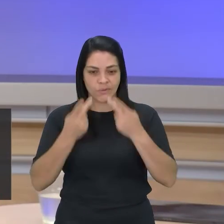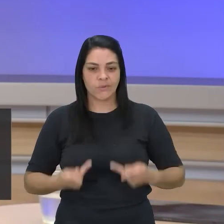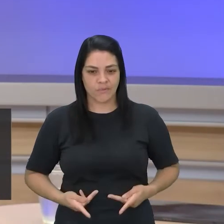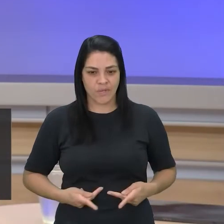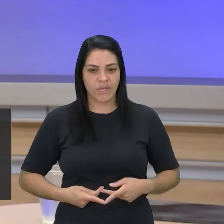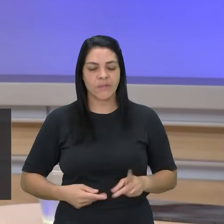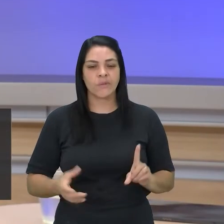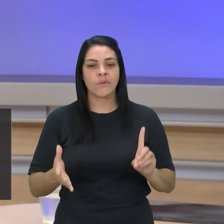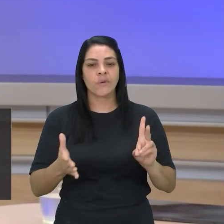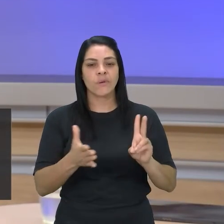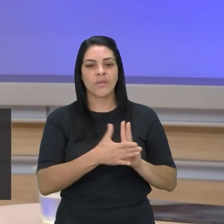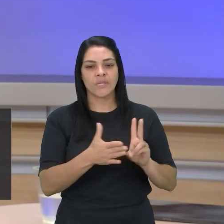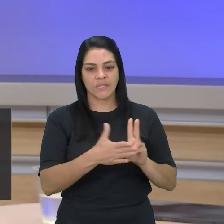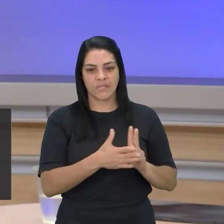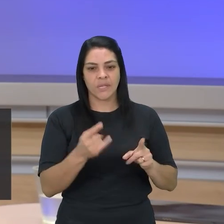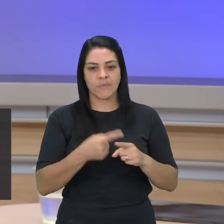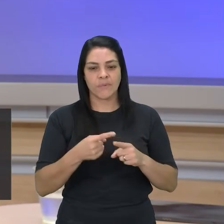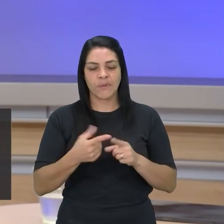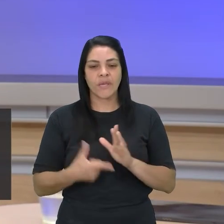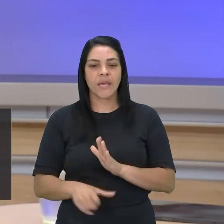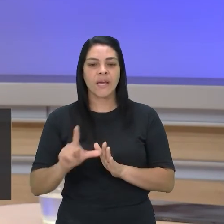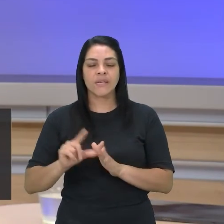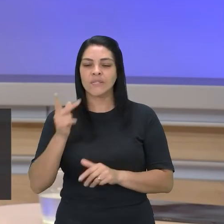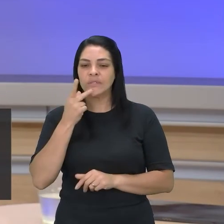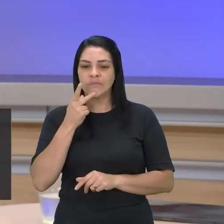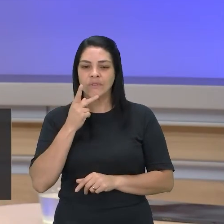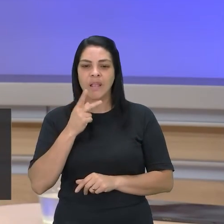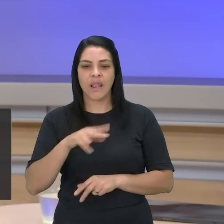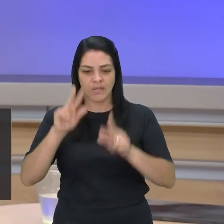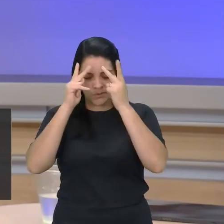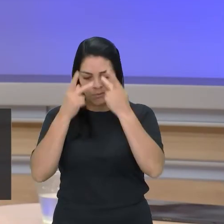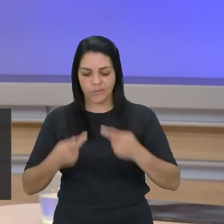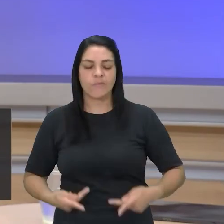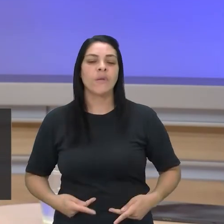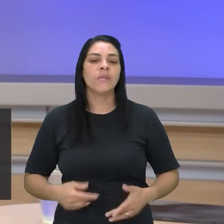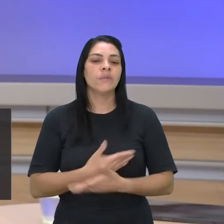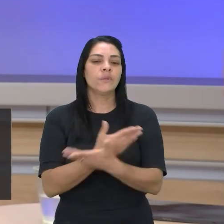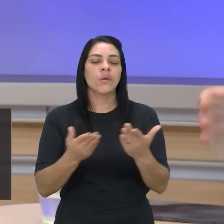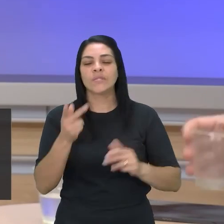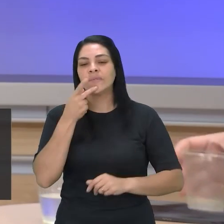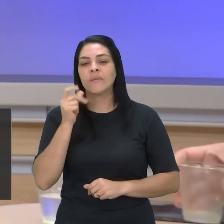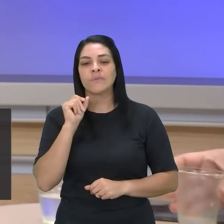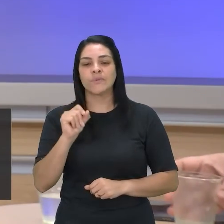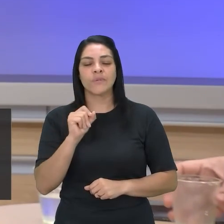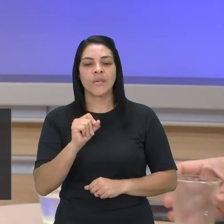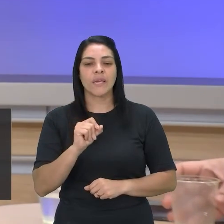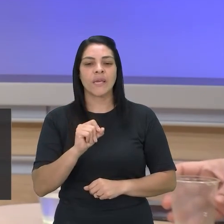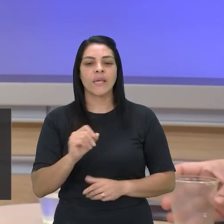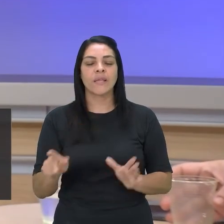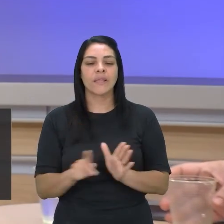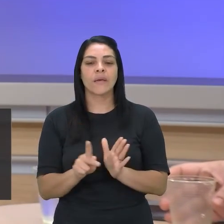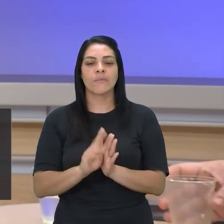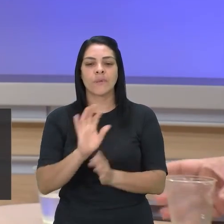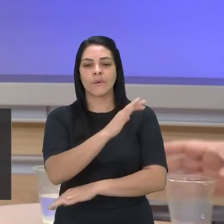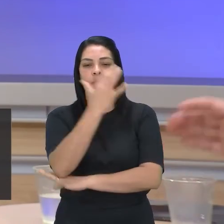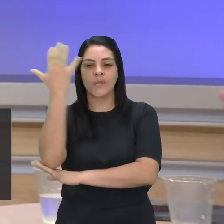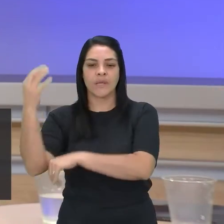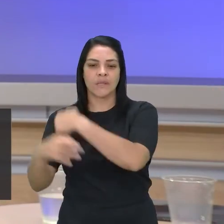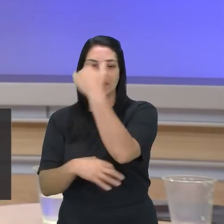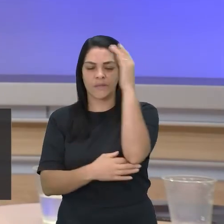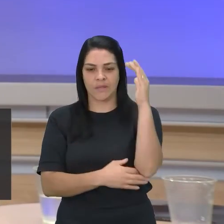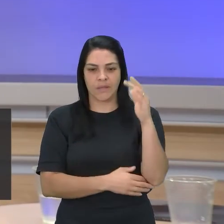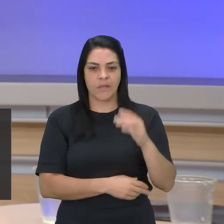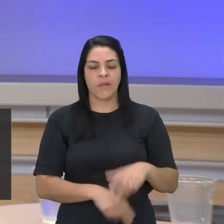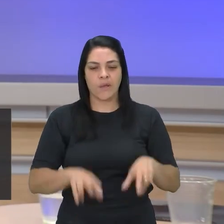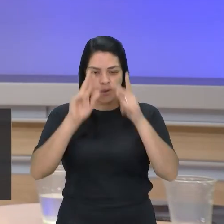da natureza. Então, olha que coisa primorosa, né? Você pensar que ele não se coloca o humano acima, não tem o direito humano,